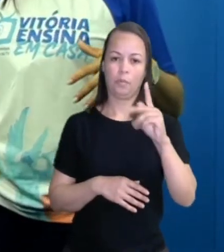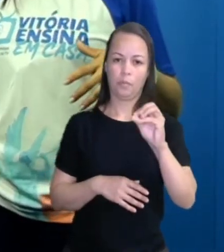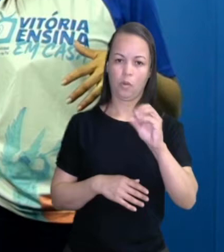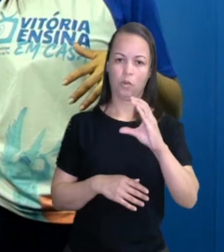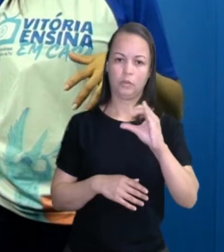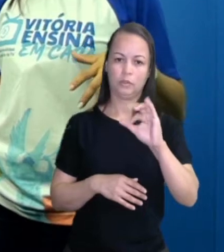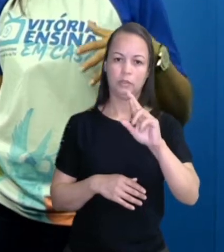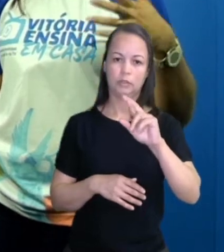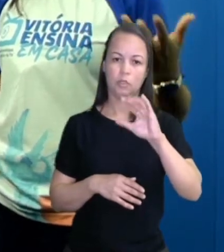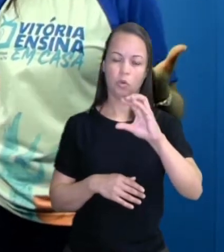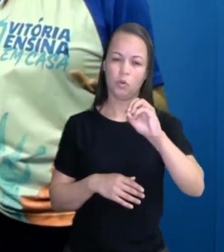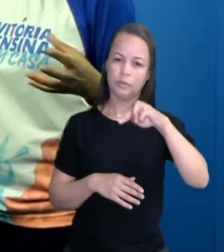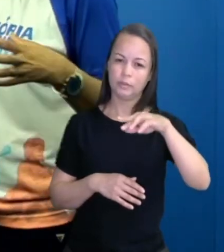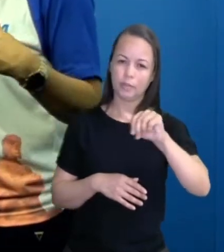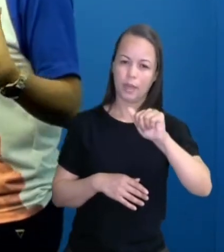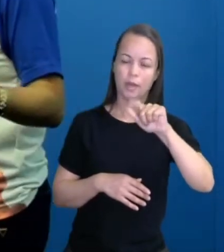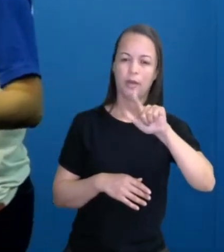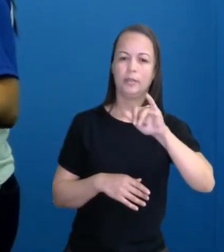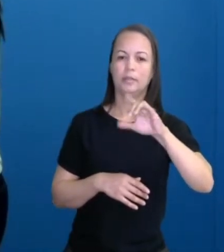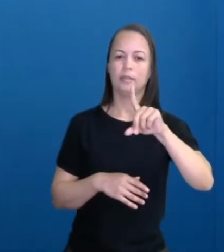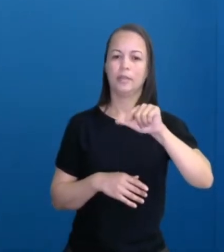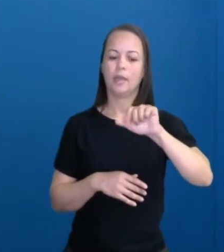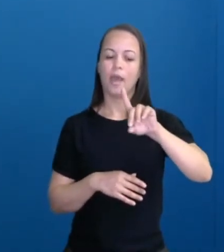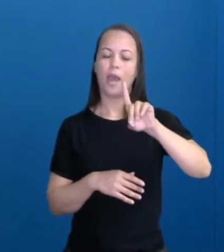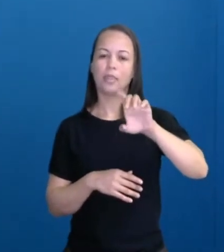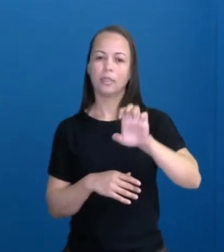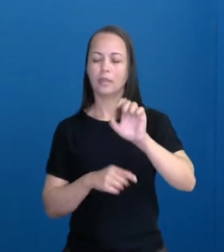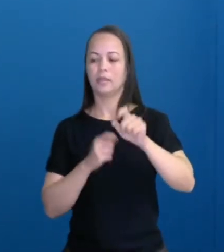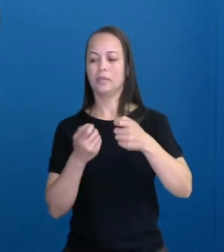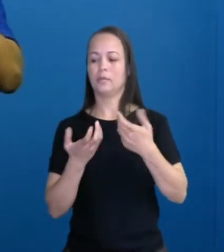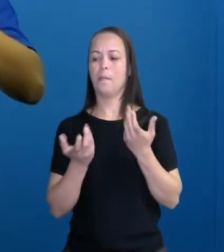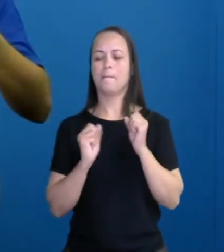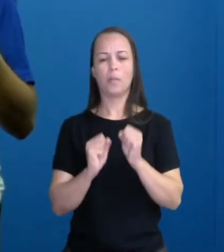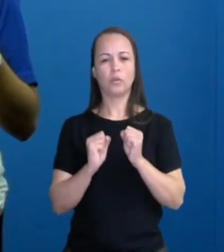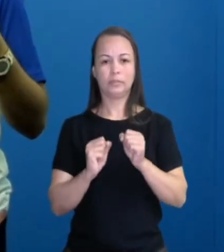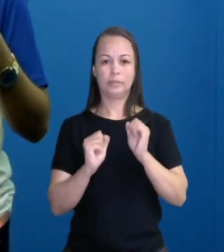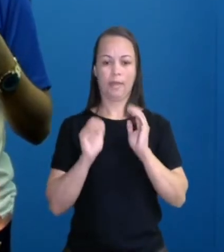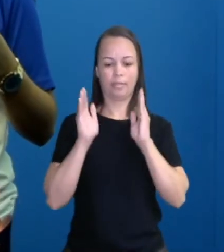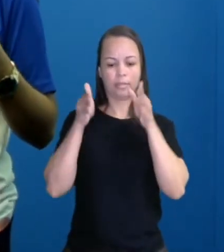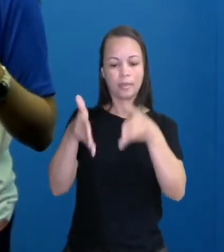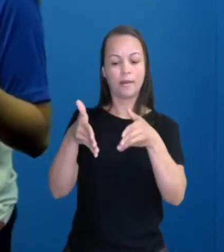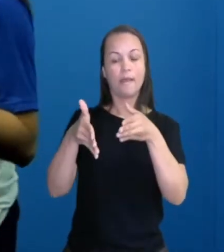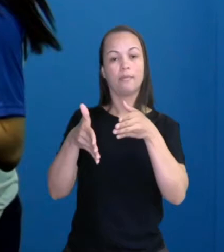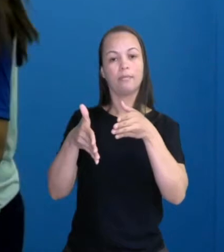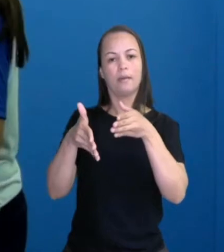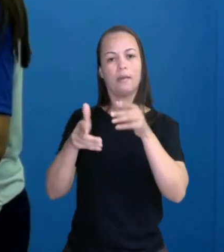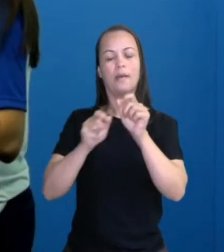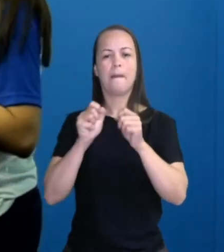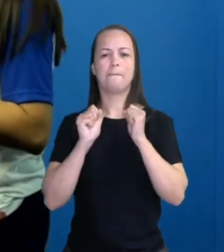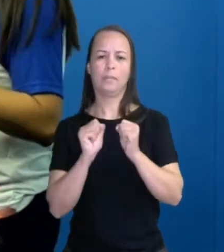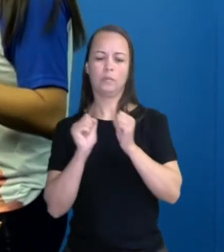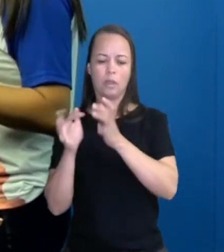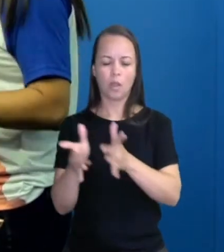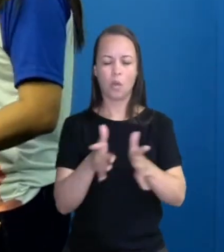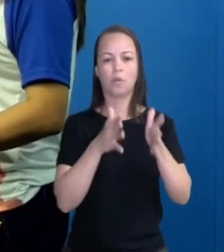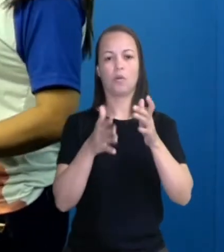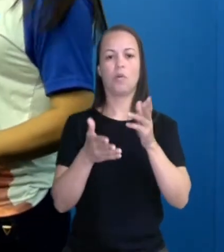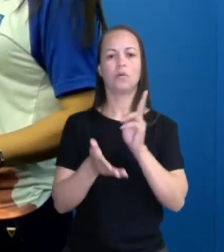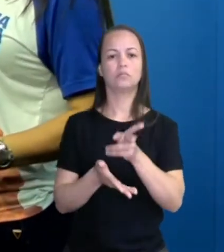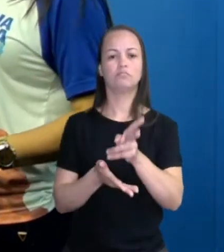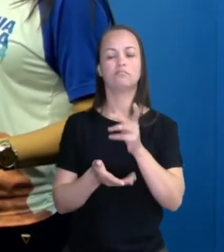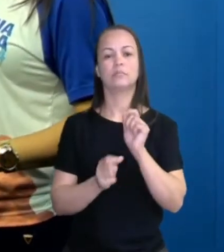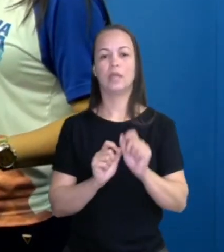ou pode ser inversa. Como assim? O que é isso? Então, a proporção direta, ela ocorre sempre